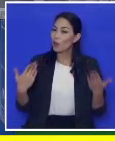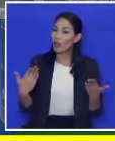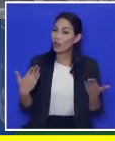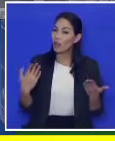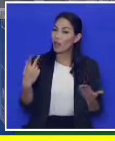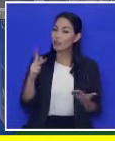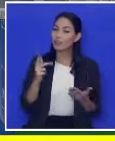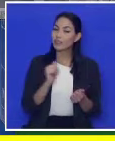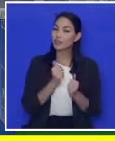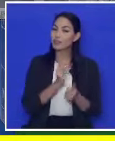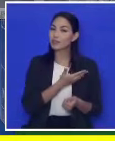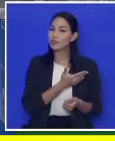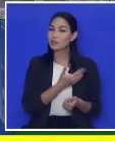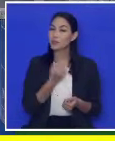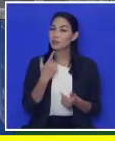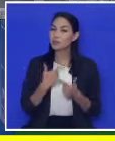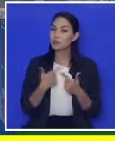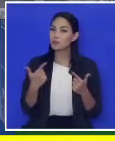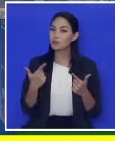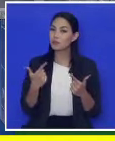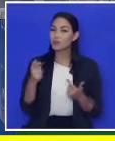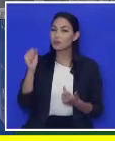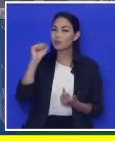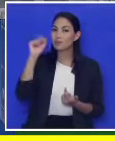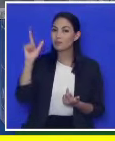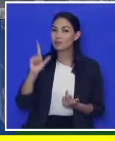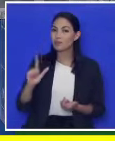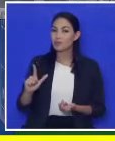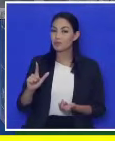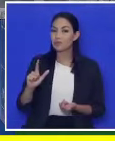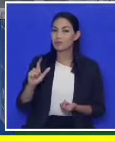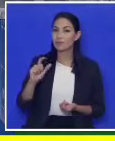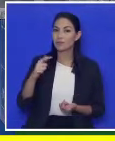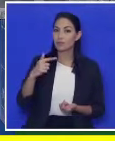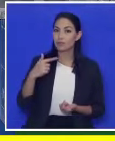do coração? Boa sorte. Bola azul, número